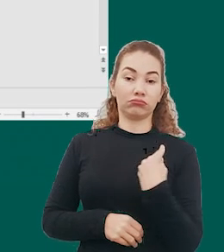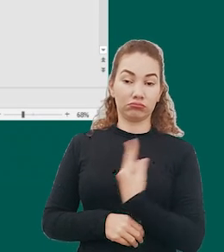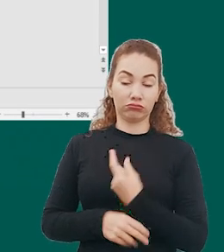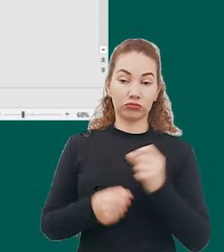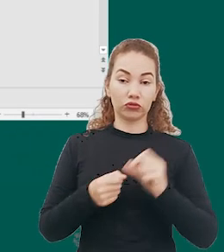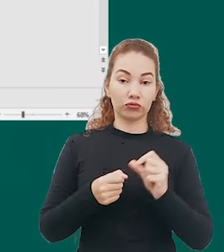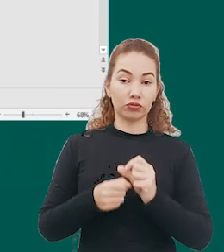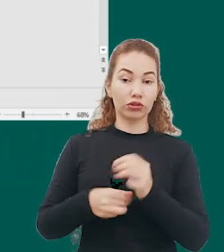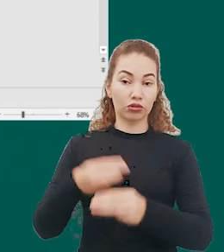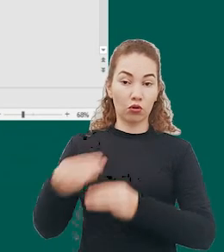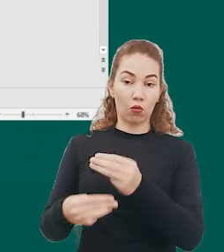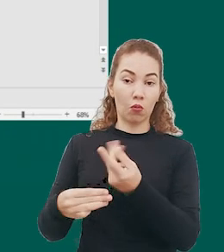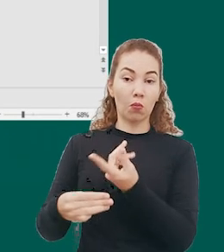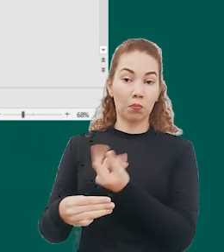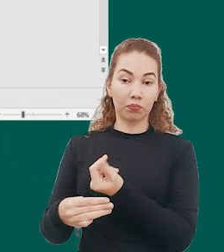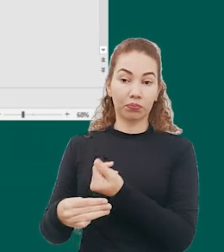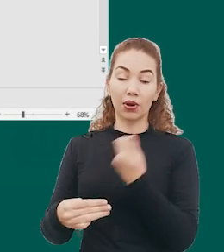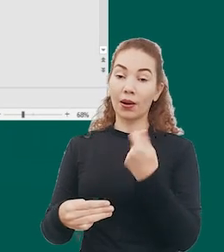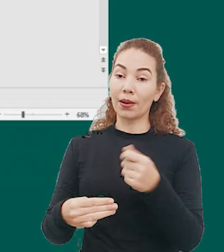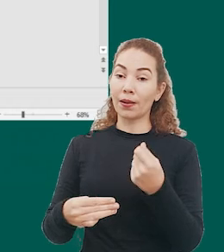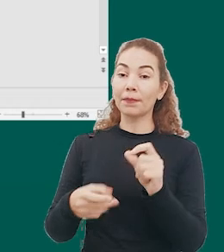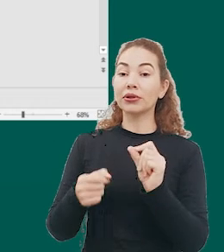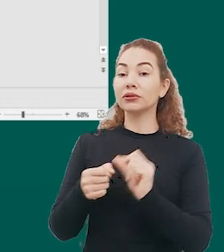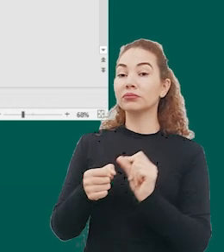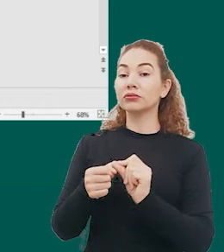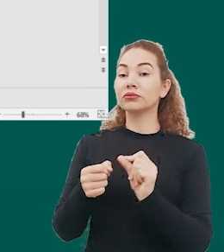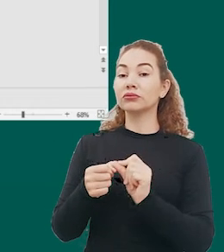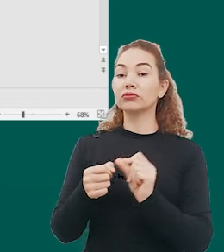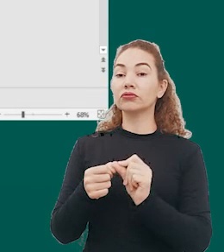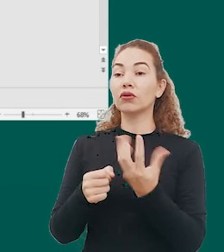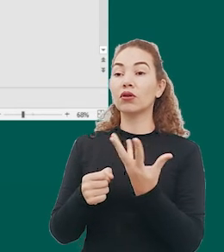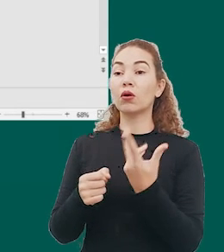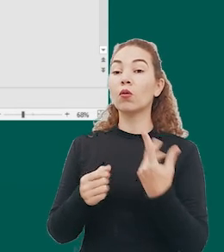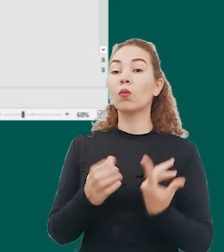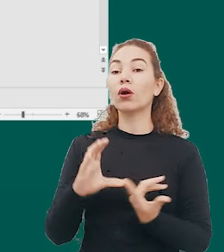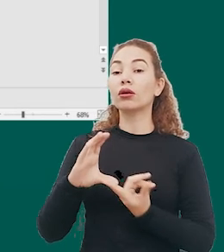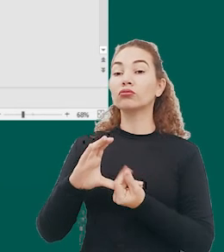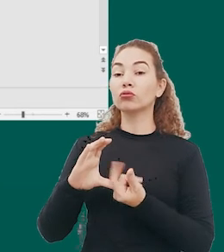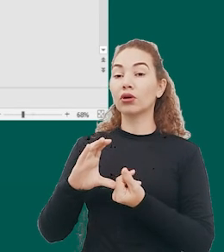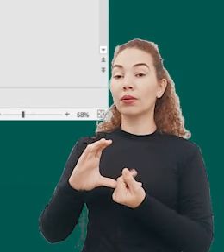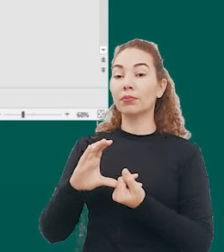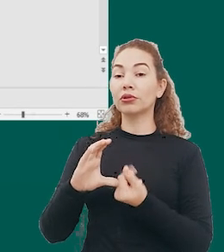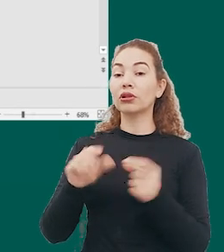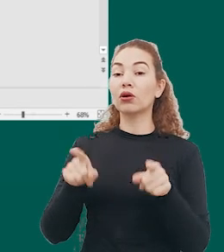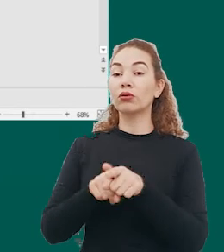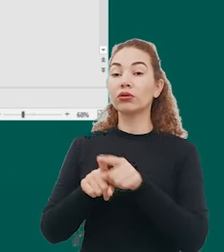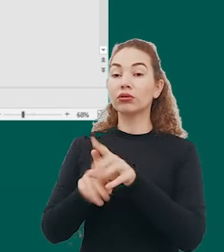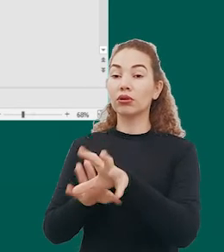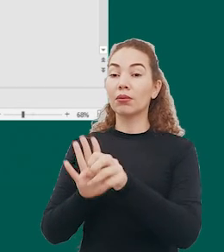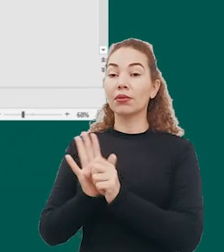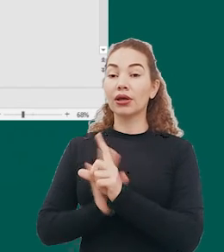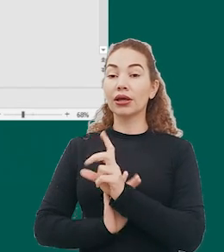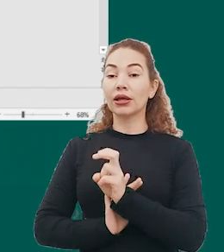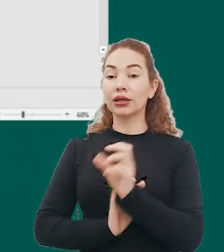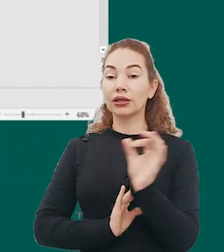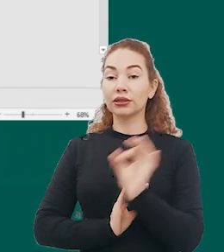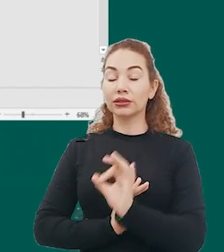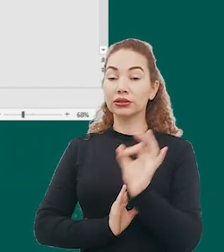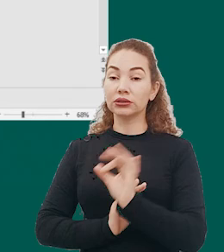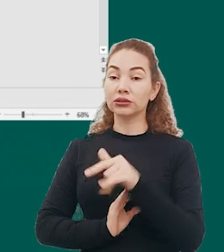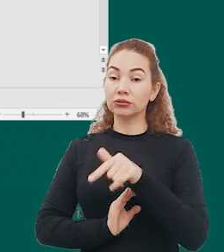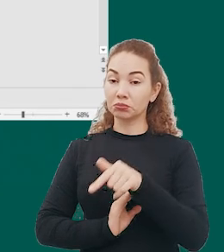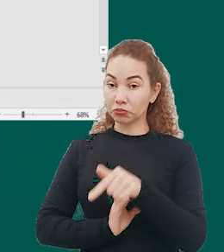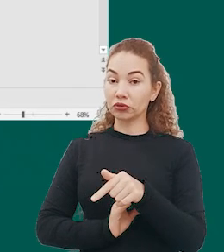para o valor de mercado, nós precisamos apurar o ganho de capital e fazer o recolhimento de 15% sobre